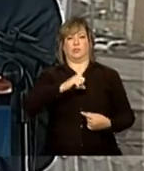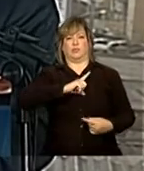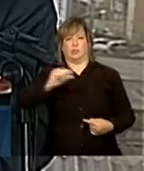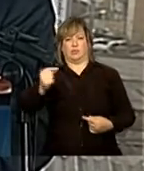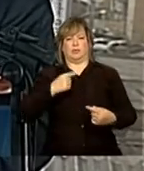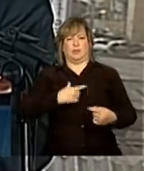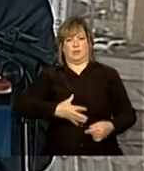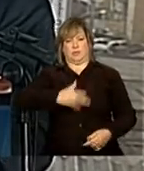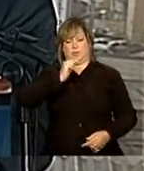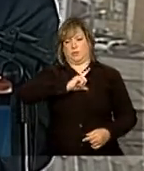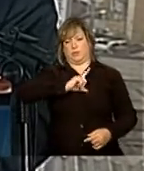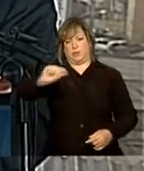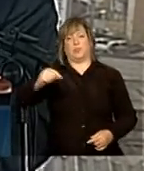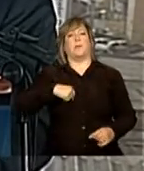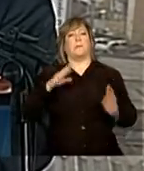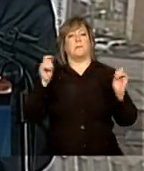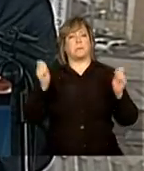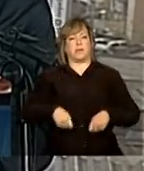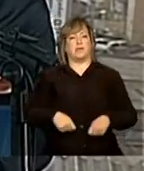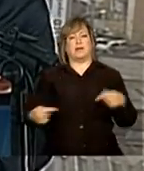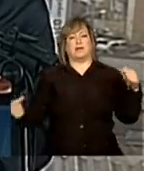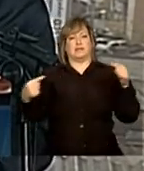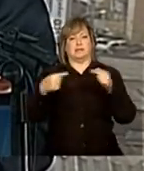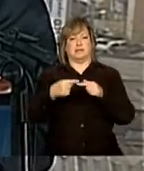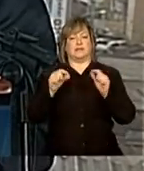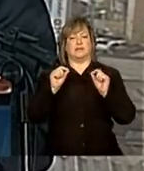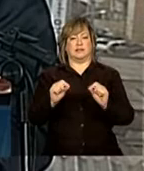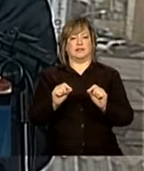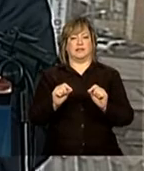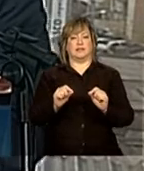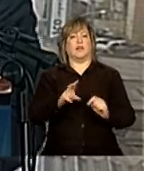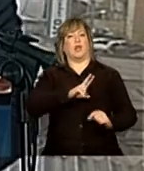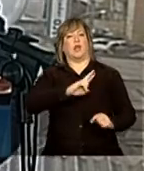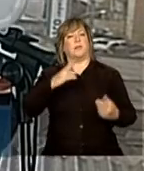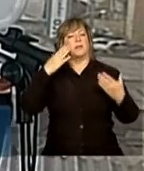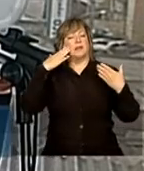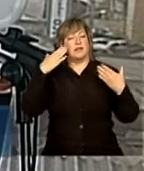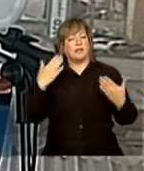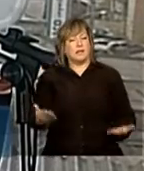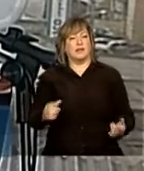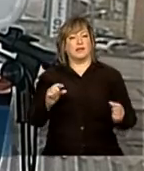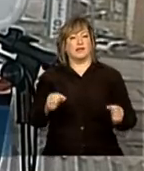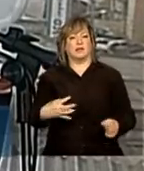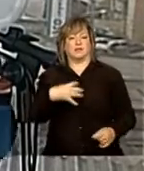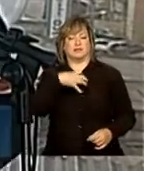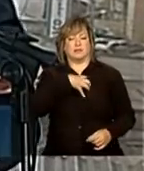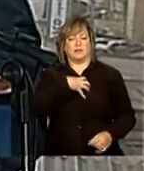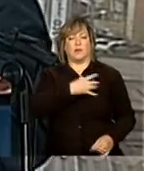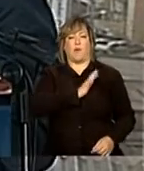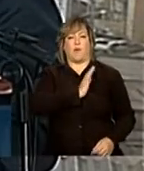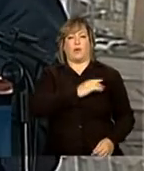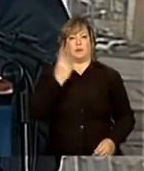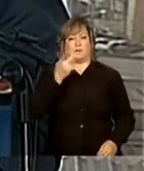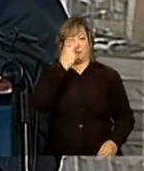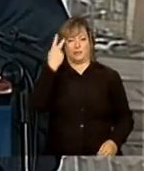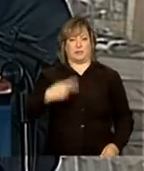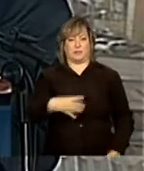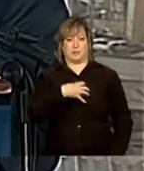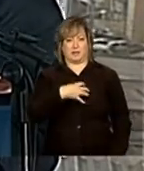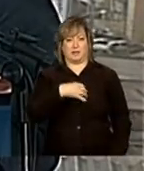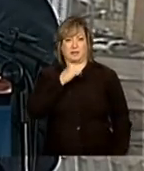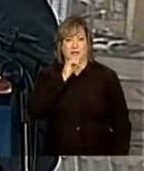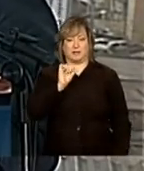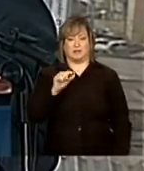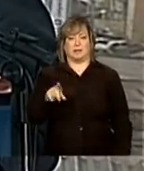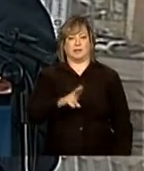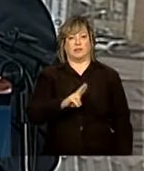presidenta, que vem ligar nomes gratos e que calam fundo no coração dos baianos. Por exemplo,